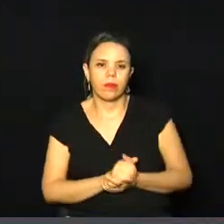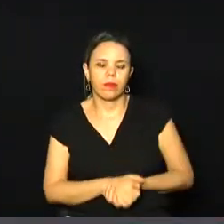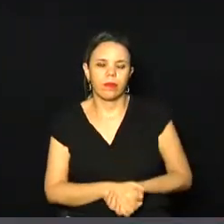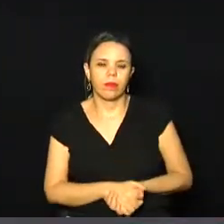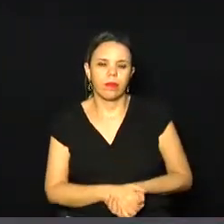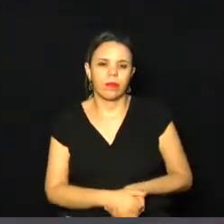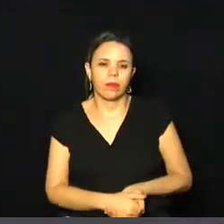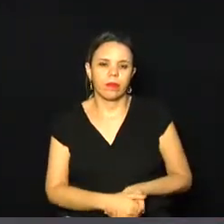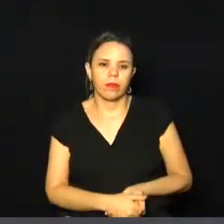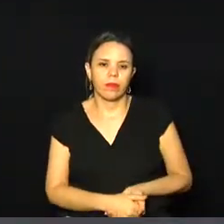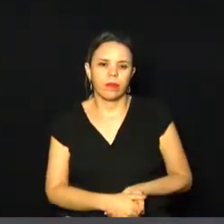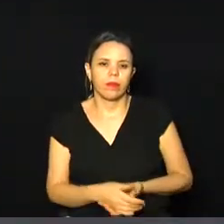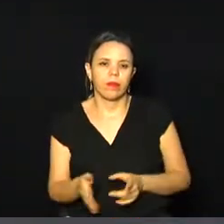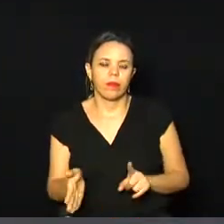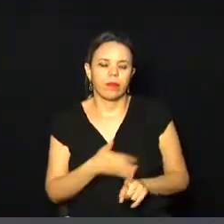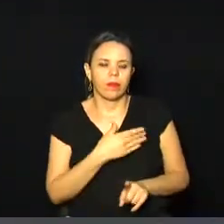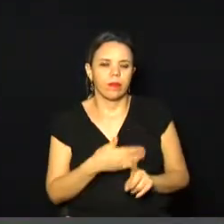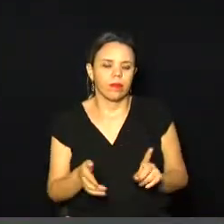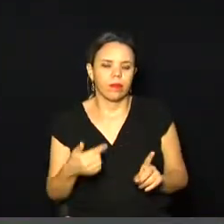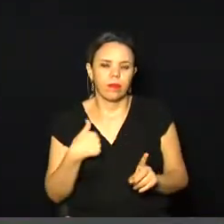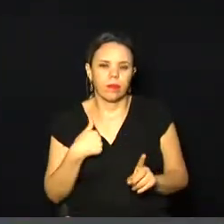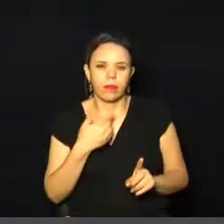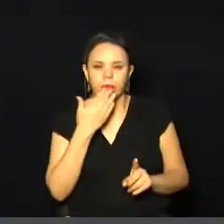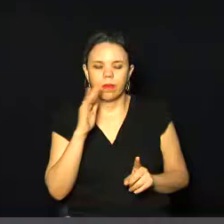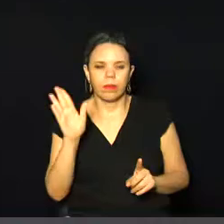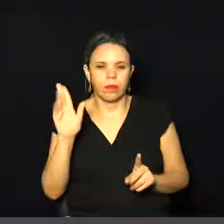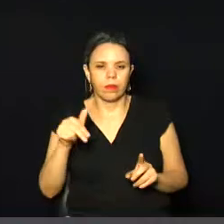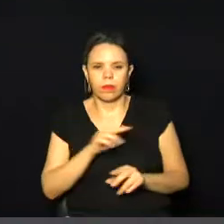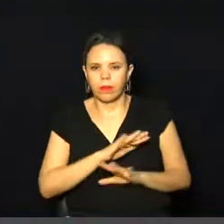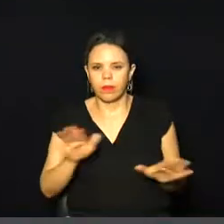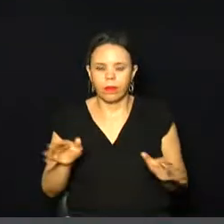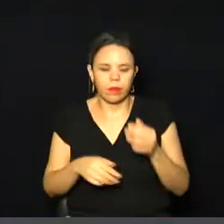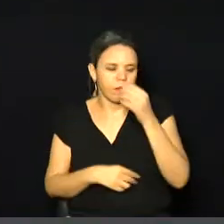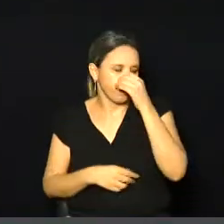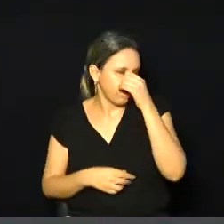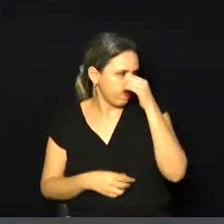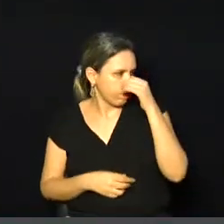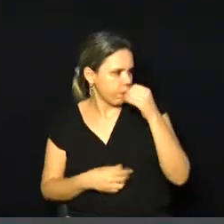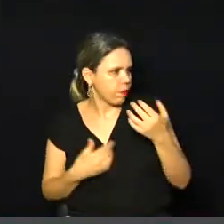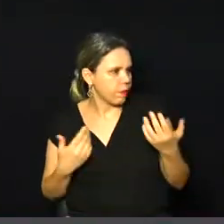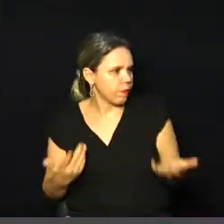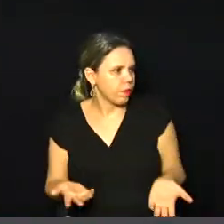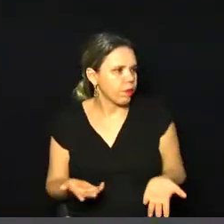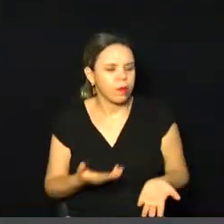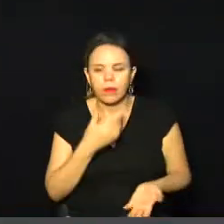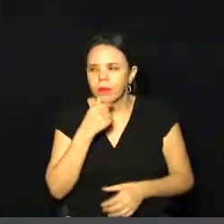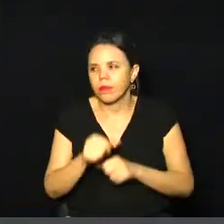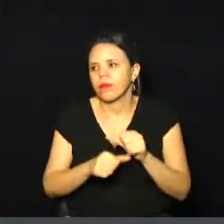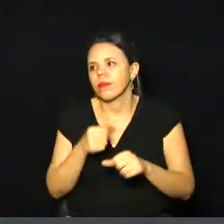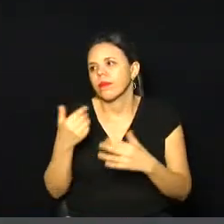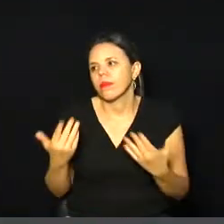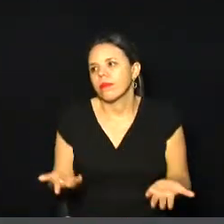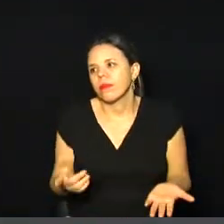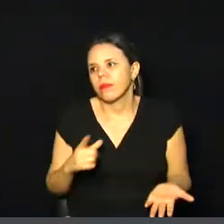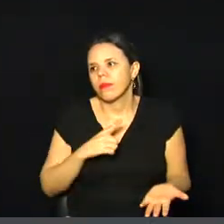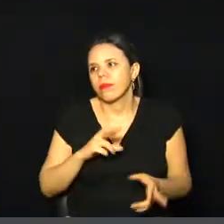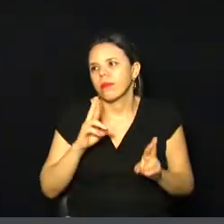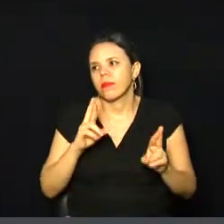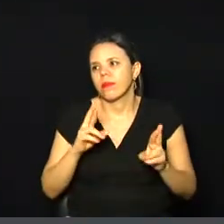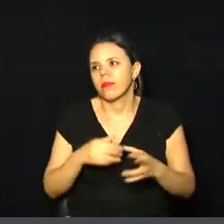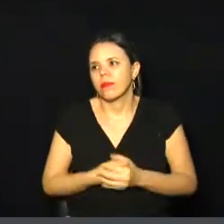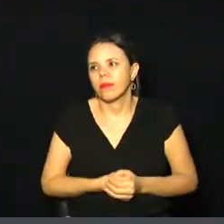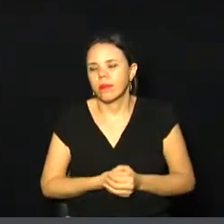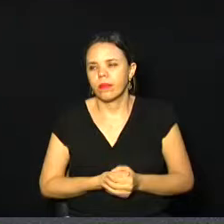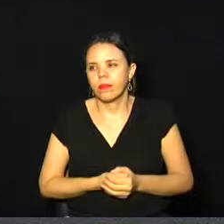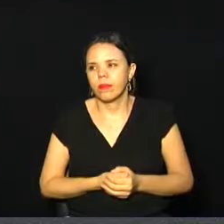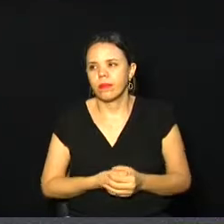nervoso, ele acabou fazendo isso comigo, mas ele prometeu para mim que não vai acontecer mais. E ele vai mudar. Então, tem-se a esperança.